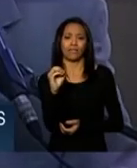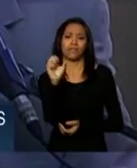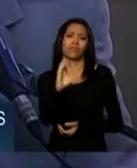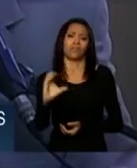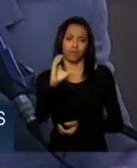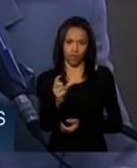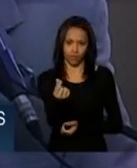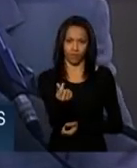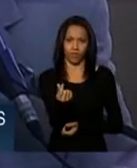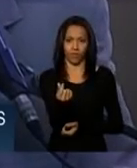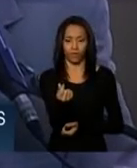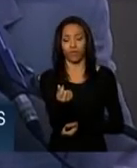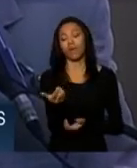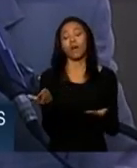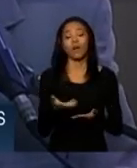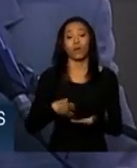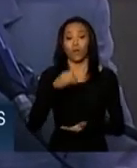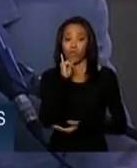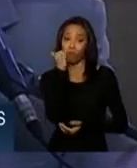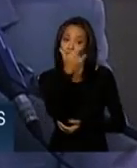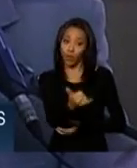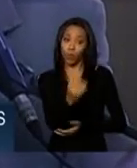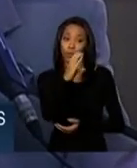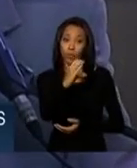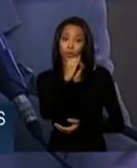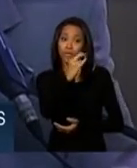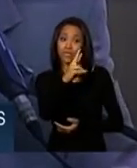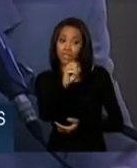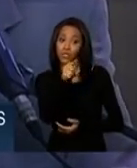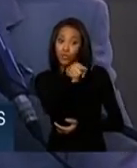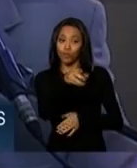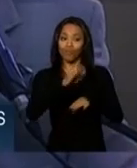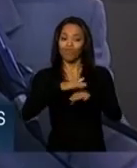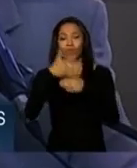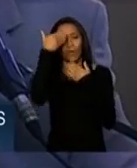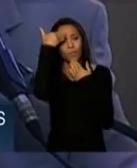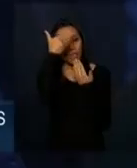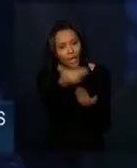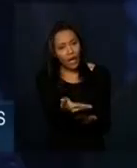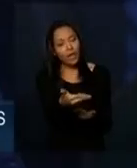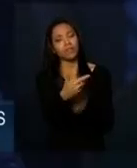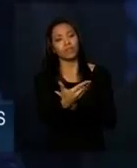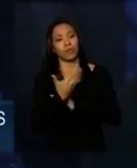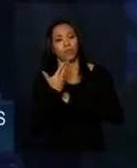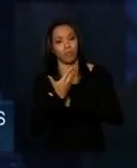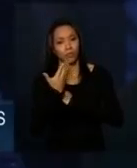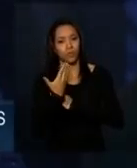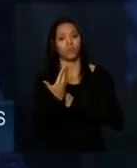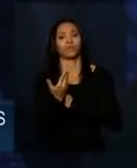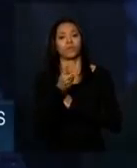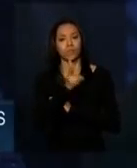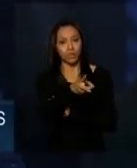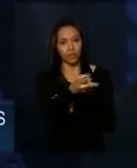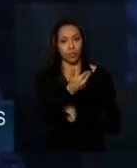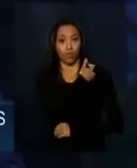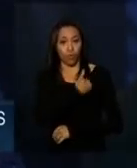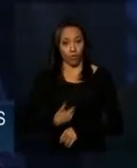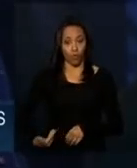caro senador Ciro Nogueira, muito obrigado a Vossa Excelência pela mão estendida, junto ao governo